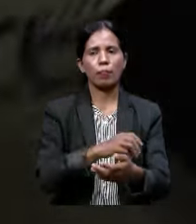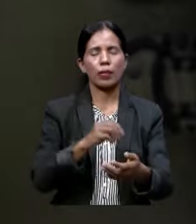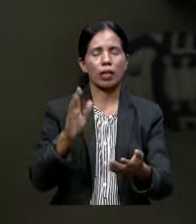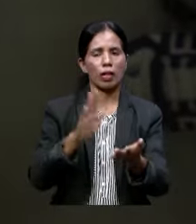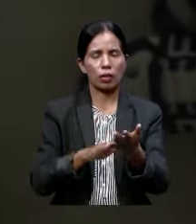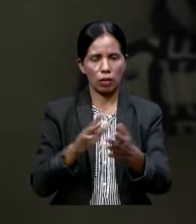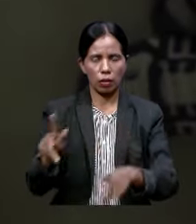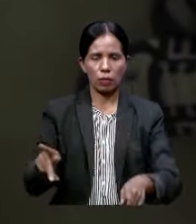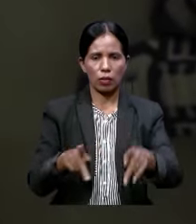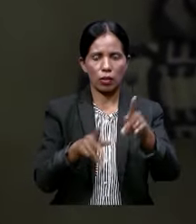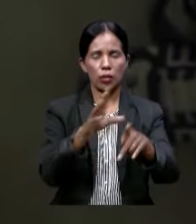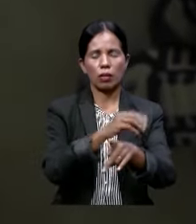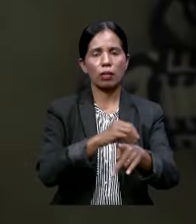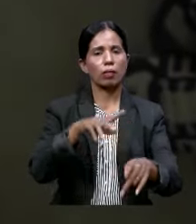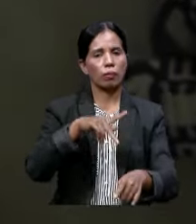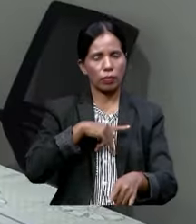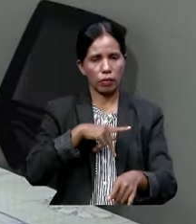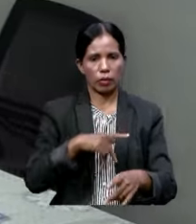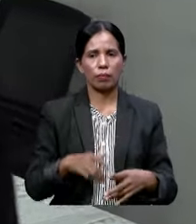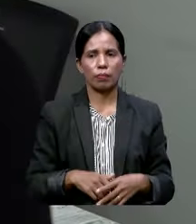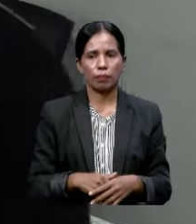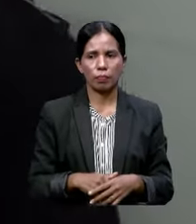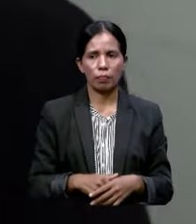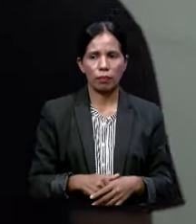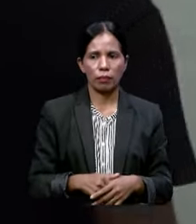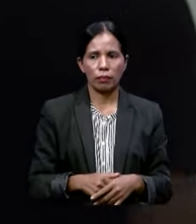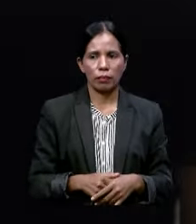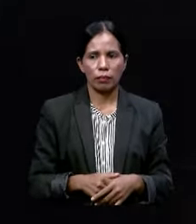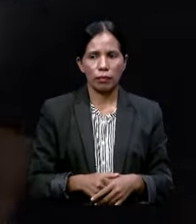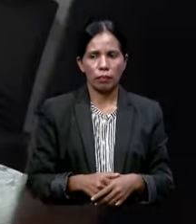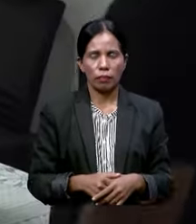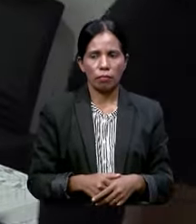escola pública no privada. Emerenciana Martins, Mário Freira, GMN.